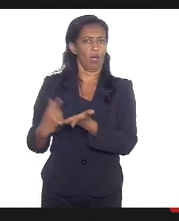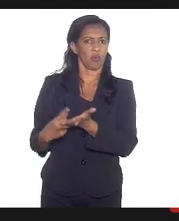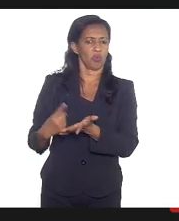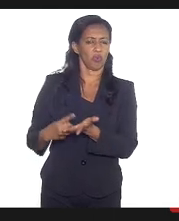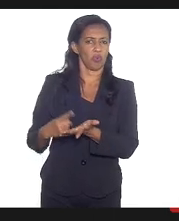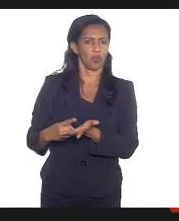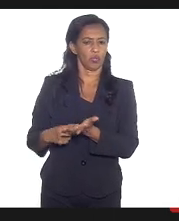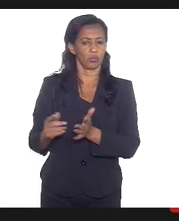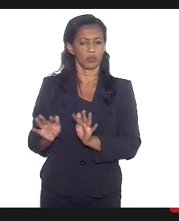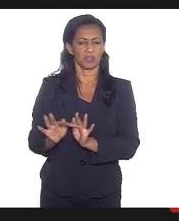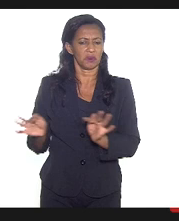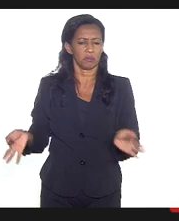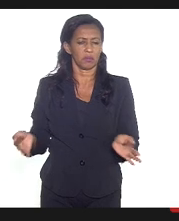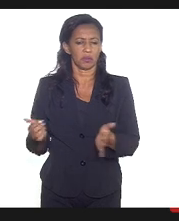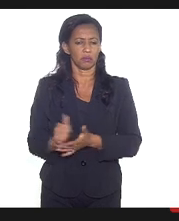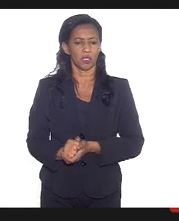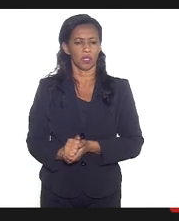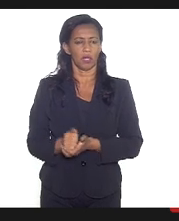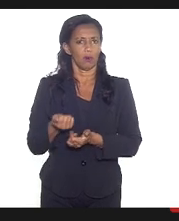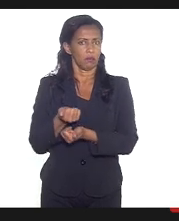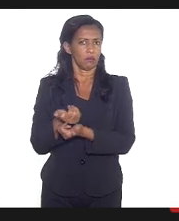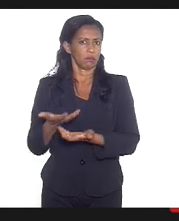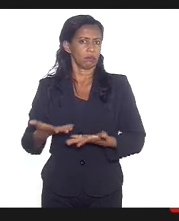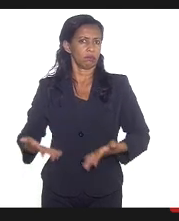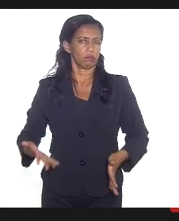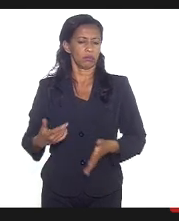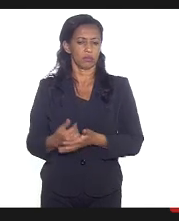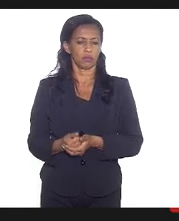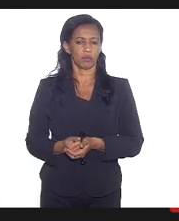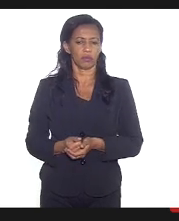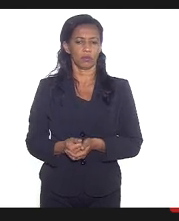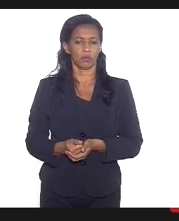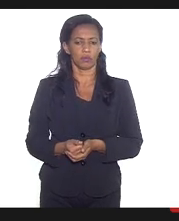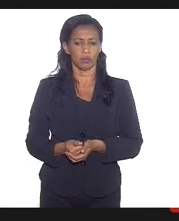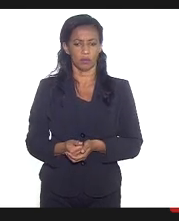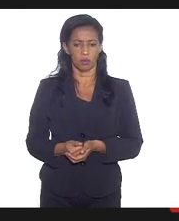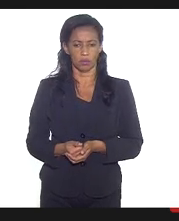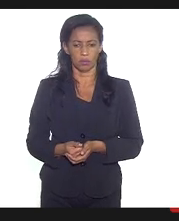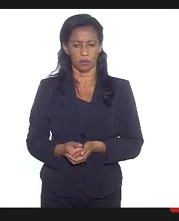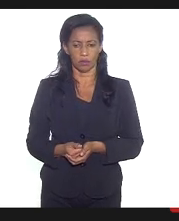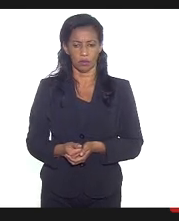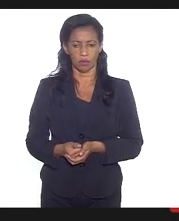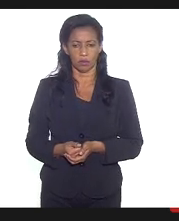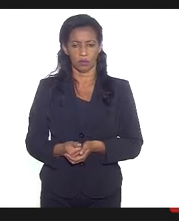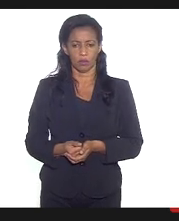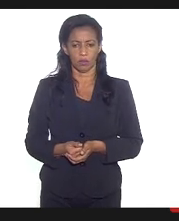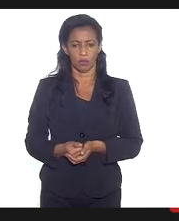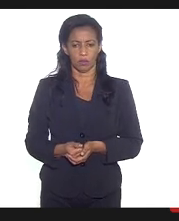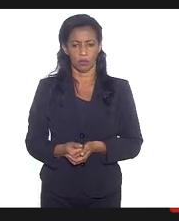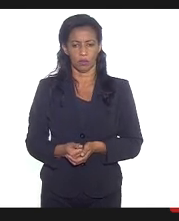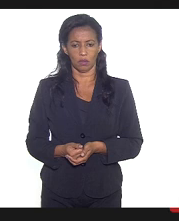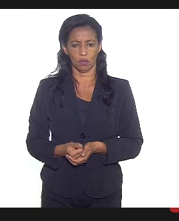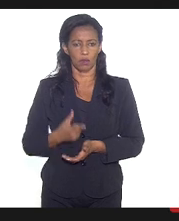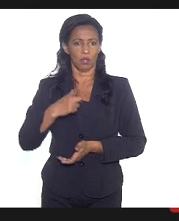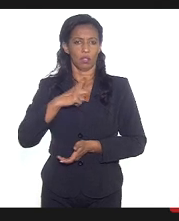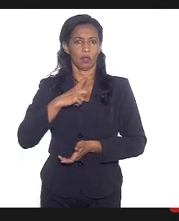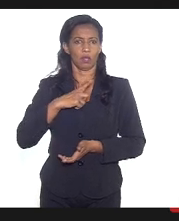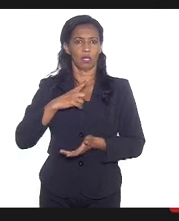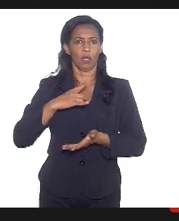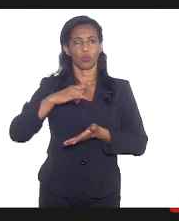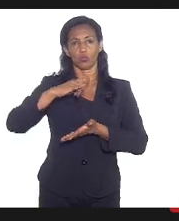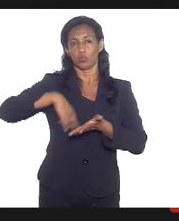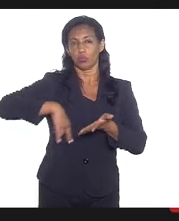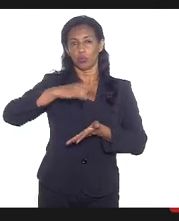para se livrar de uma situação... de obter uma certidão de